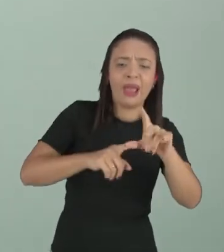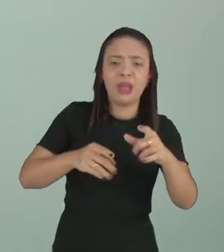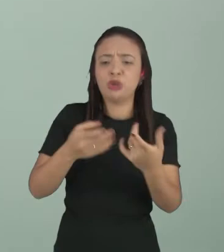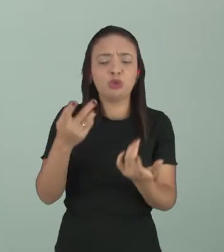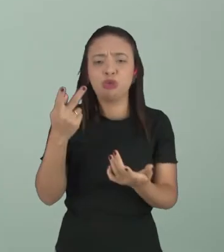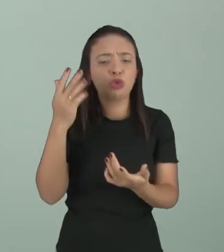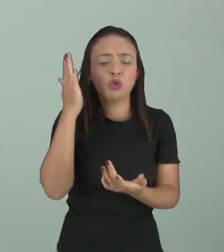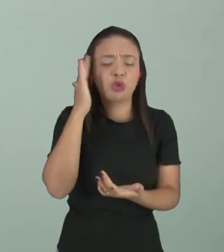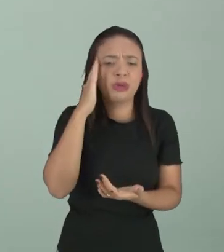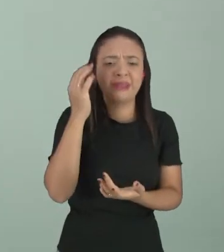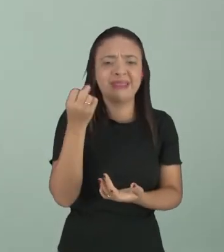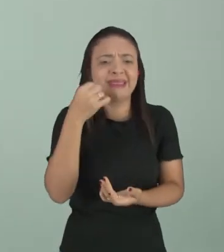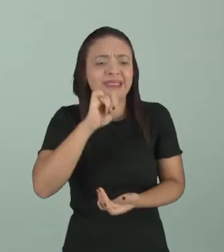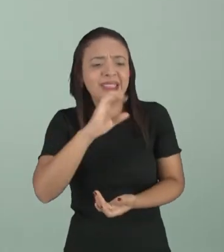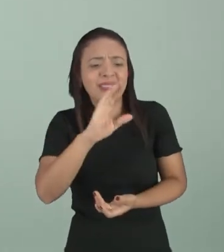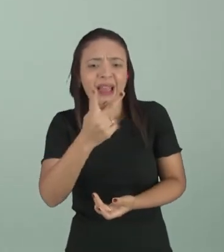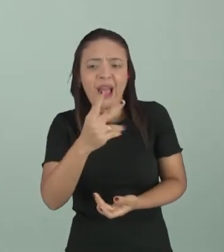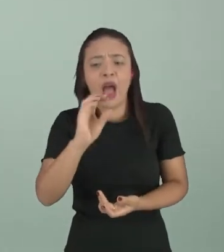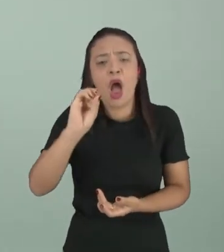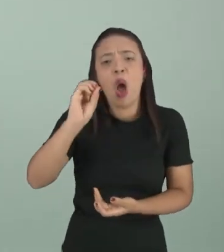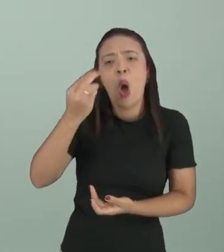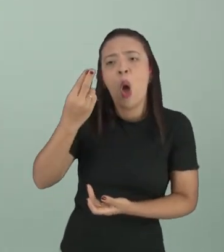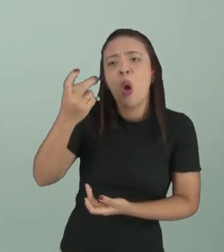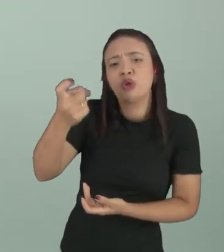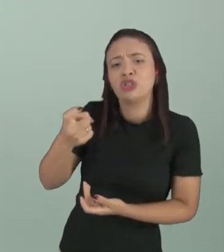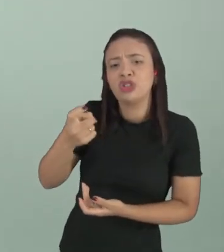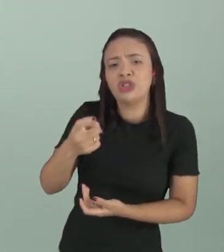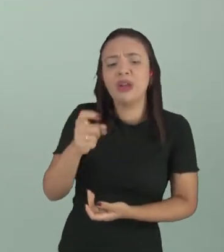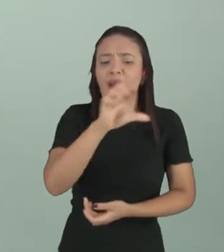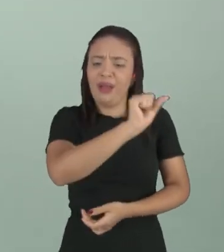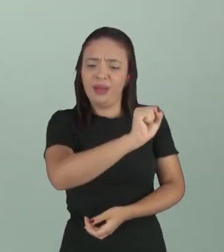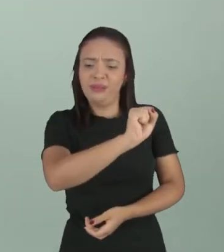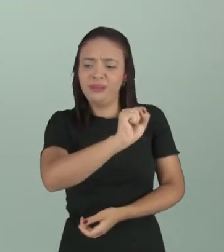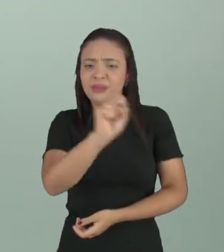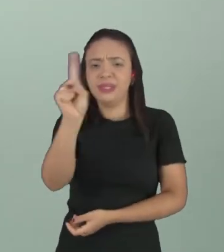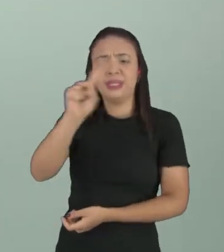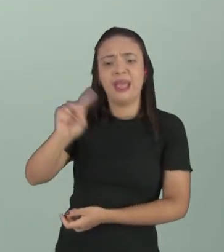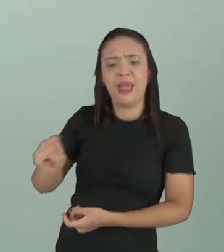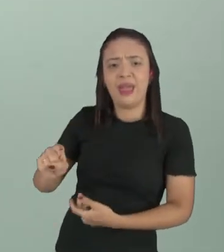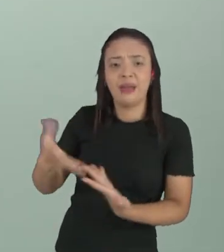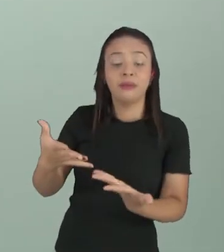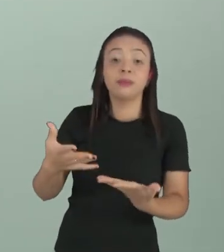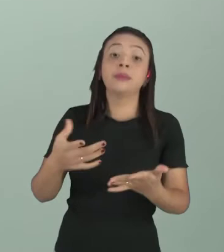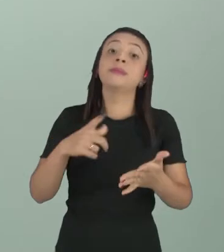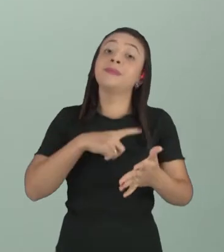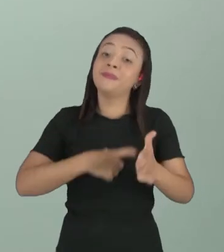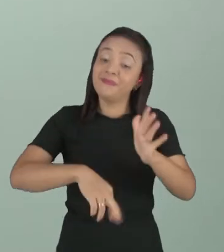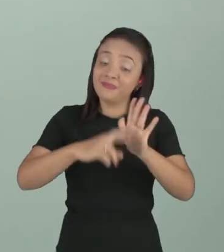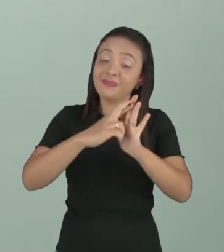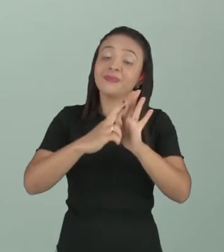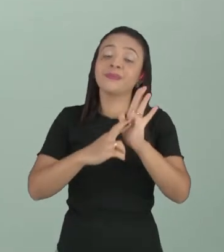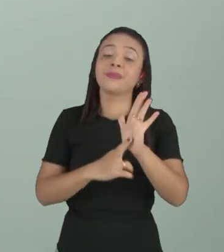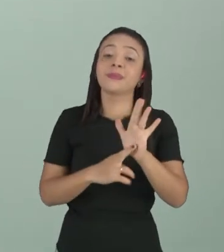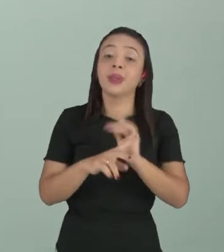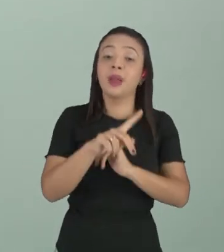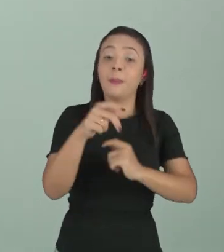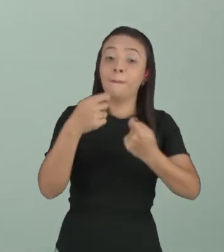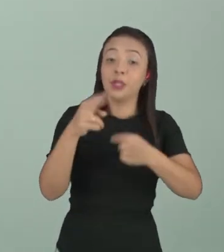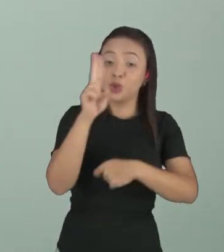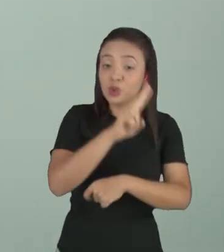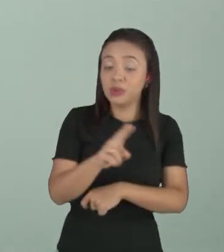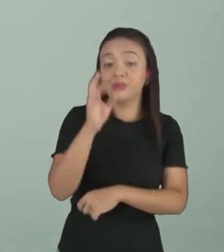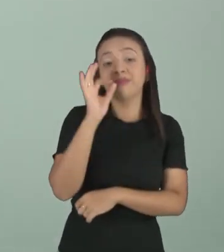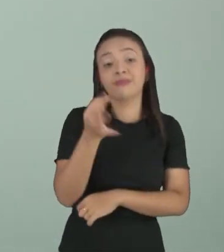com CH, quando eu devo usar o S, quando eu devo usar o Z. Então, existem regras para que você possa